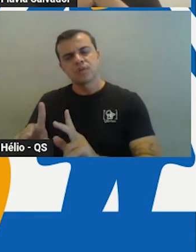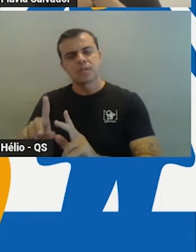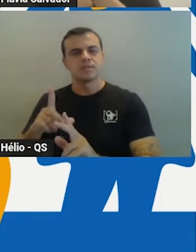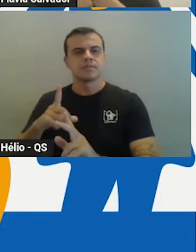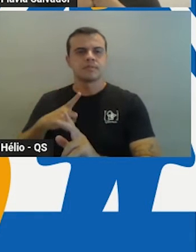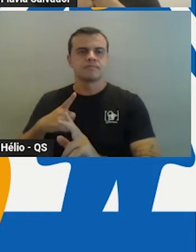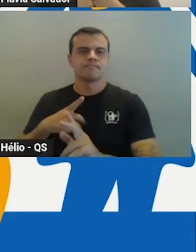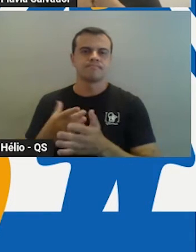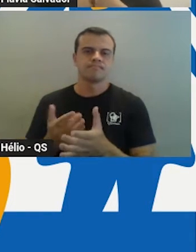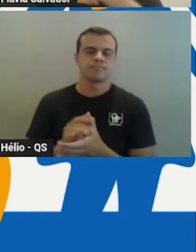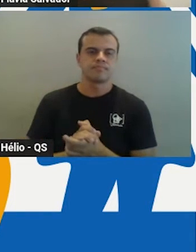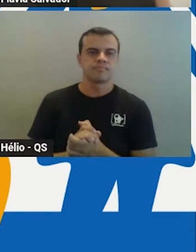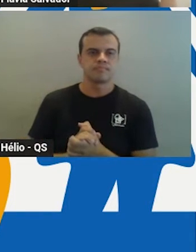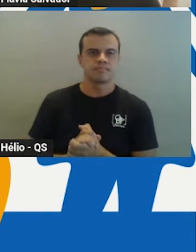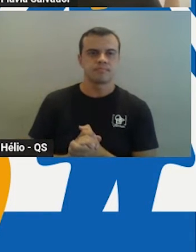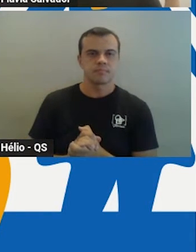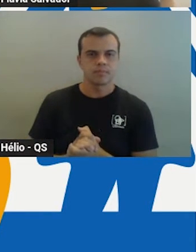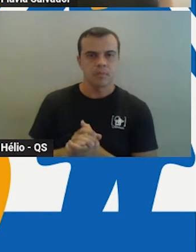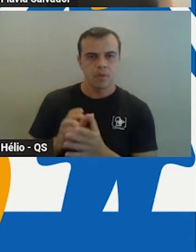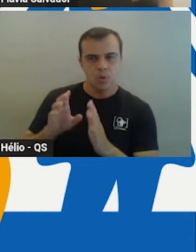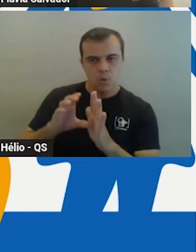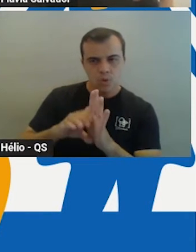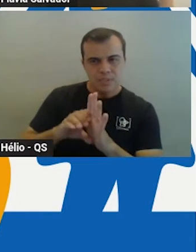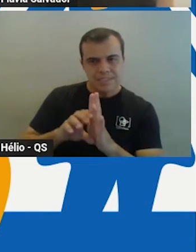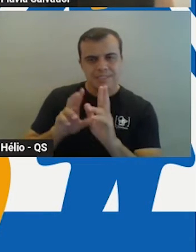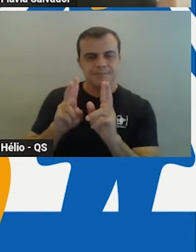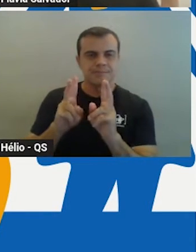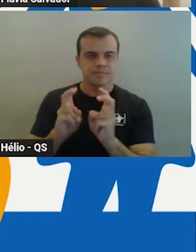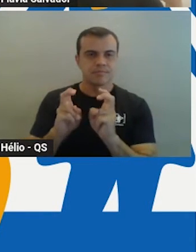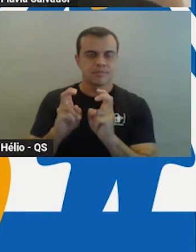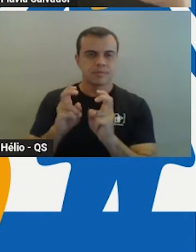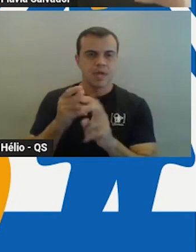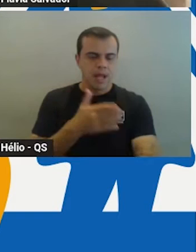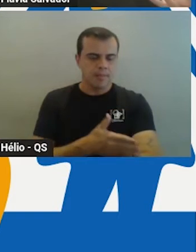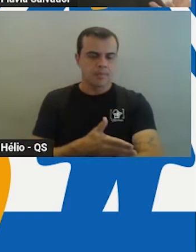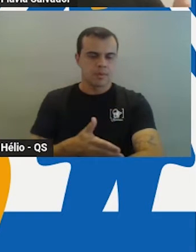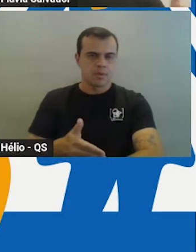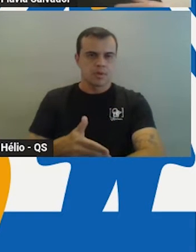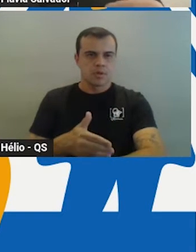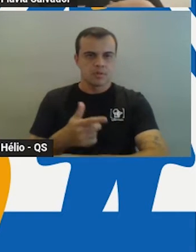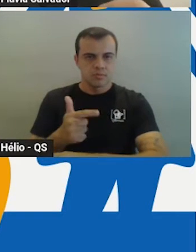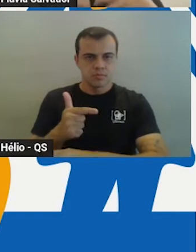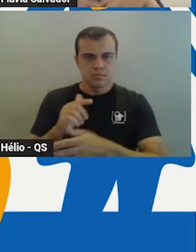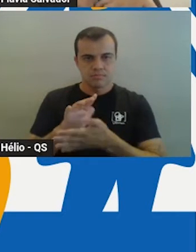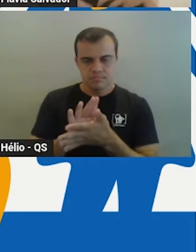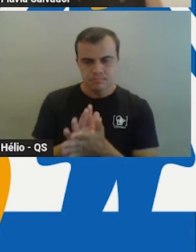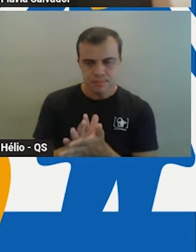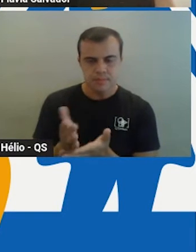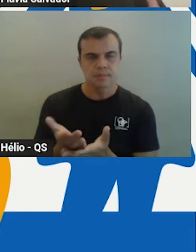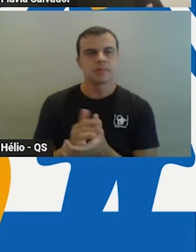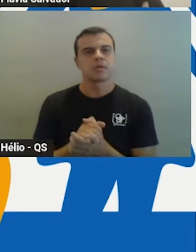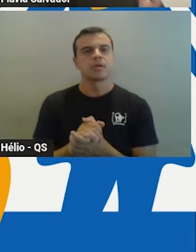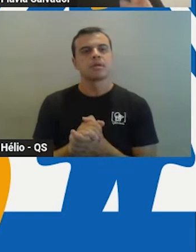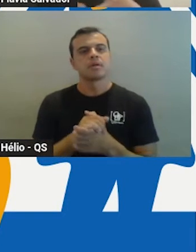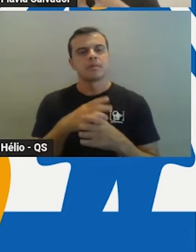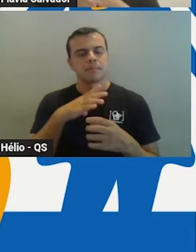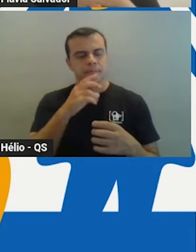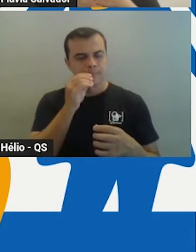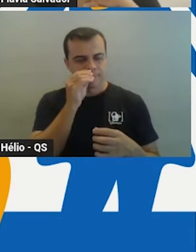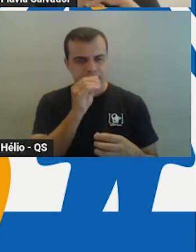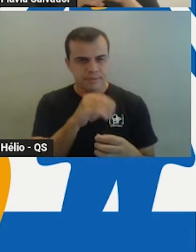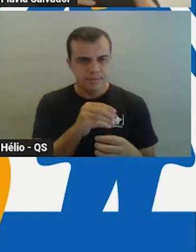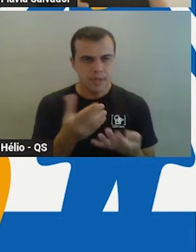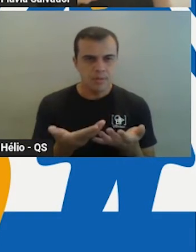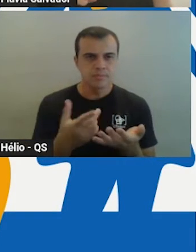diferentes, com conceitos, né, com hábitos capacitistas, com hábitos